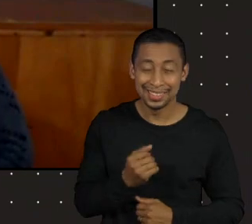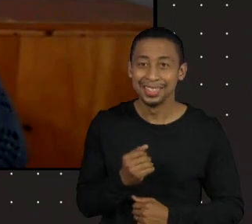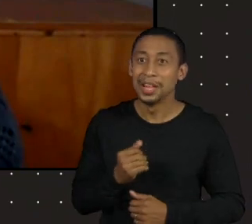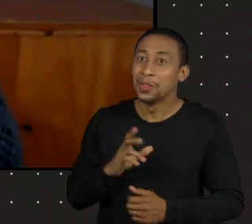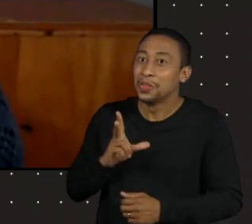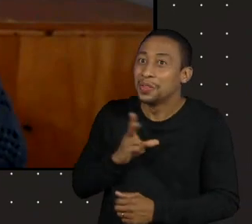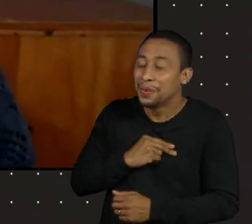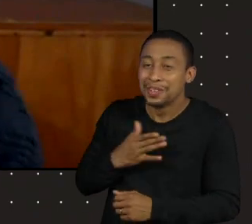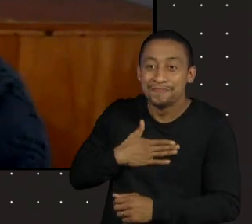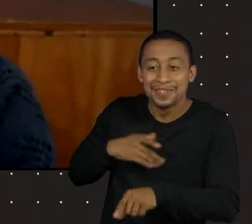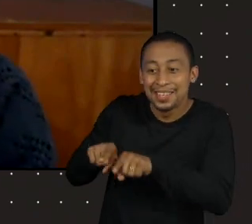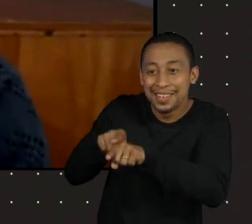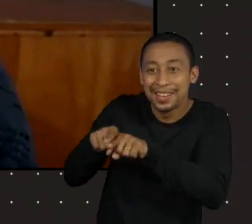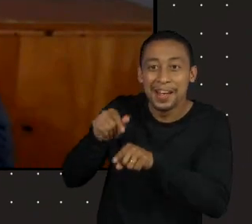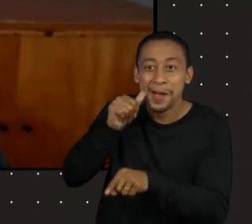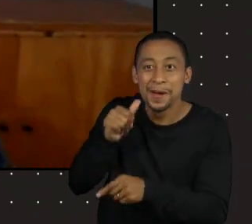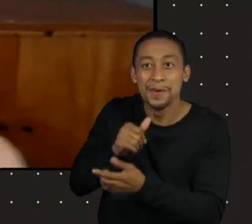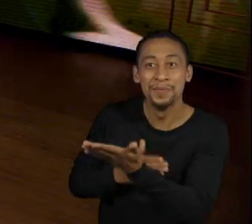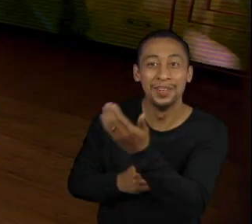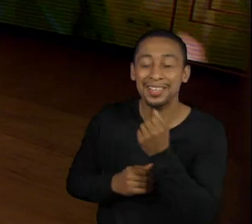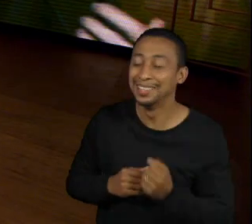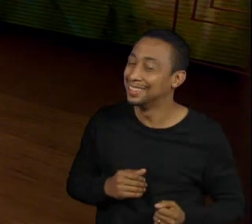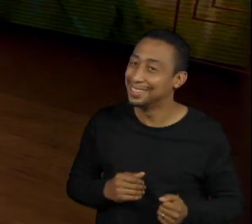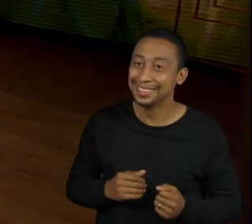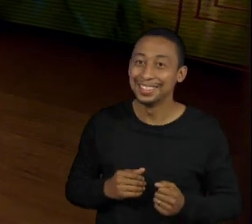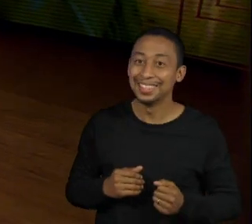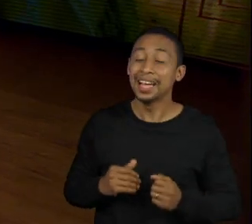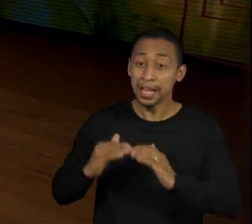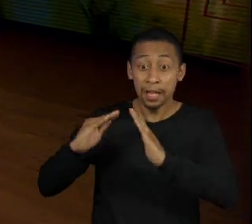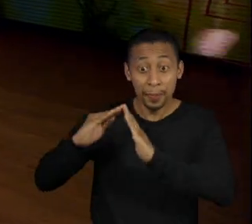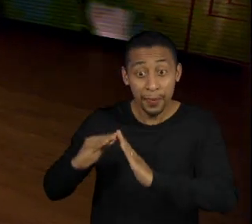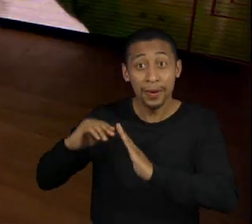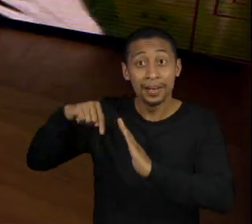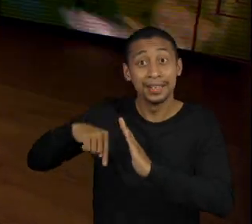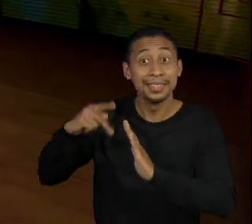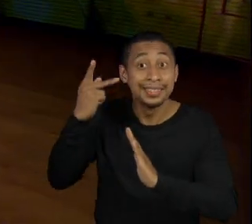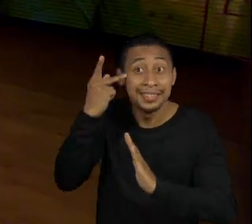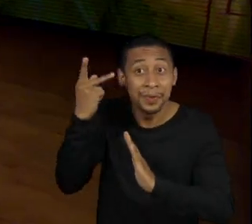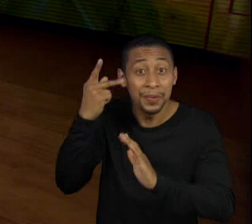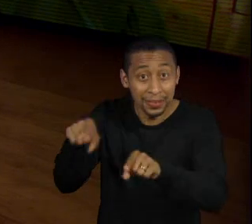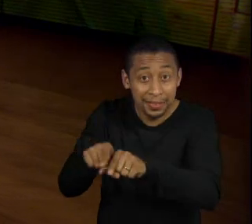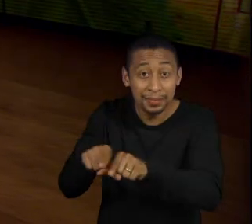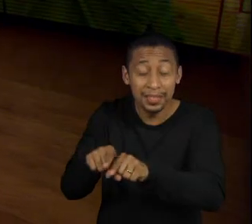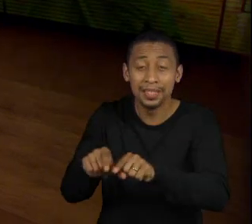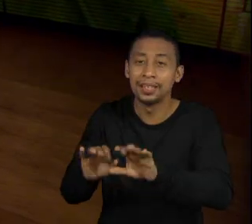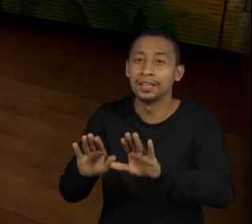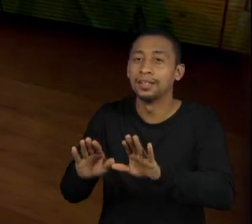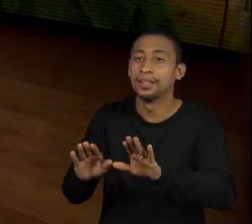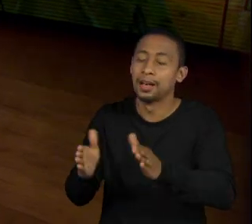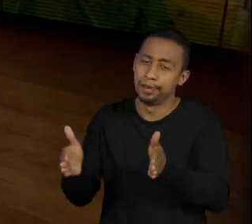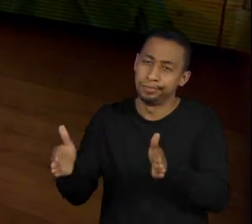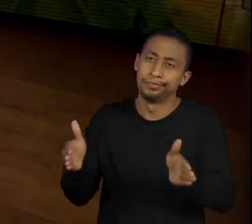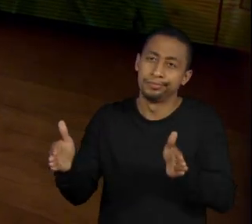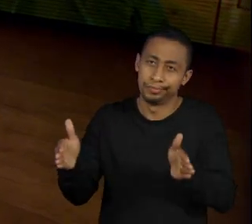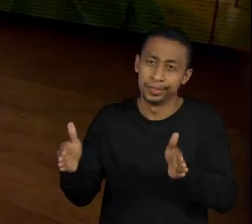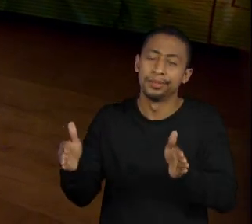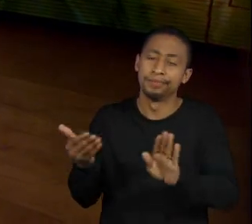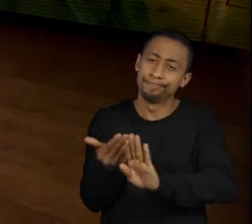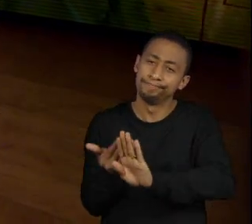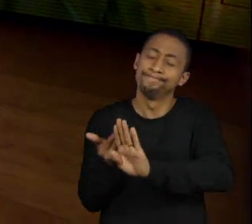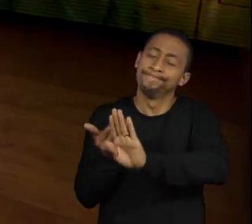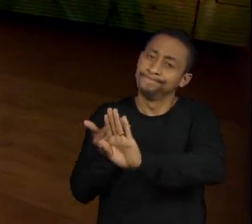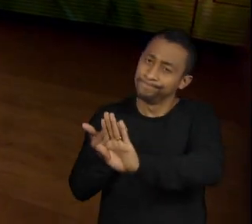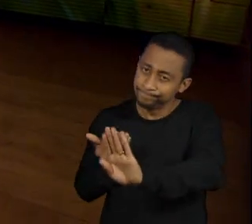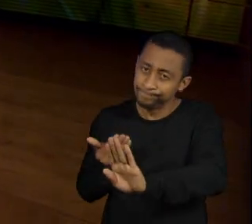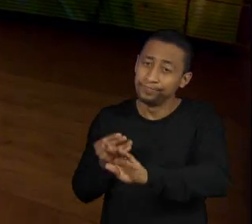irmã. Eu falo que a minha irmã, e minha irmã mora aqui em São Paulo também, né? Apesar da gente estar vivendo nesse momento mais